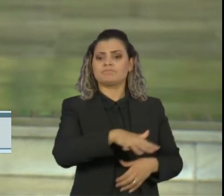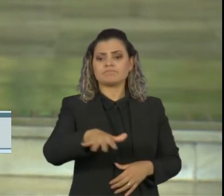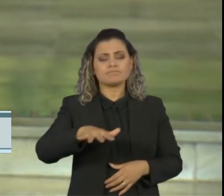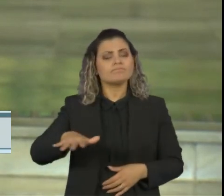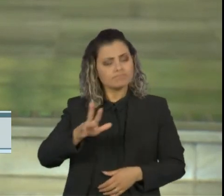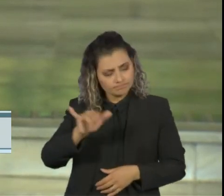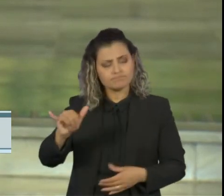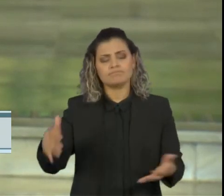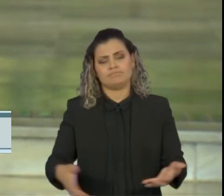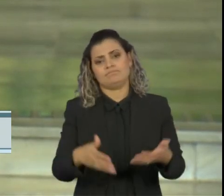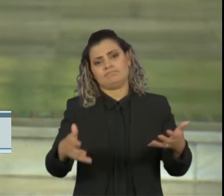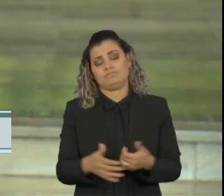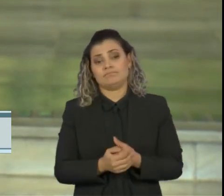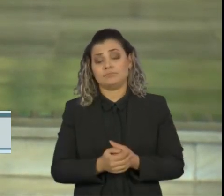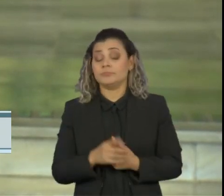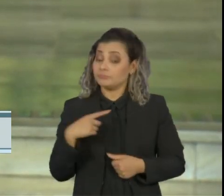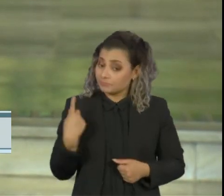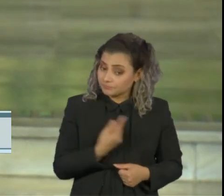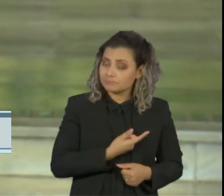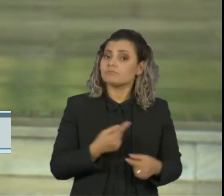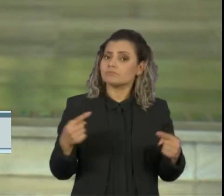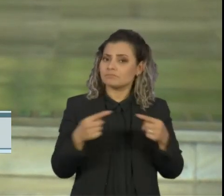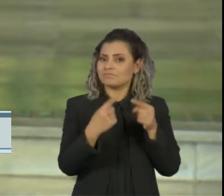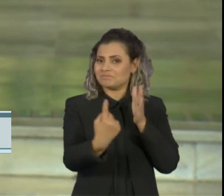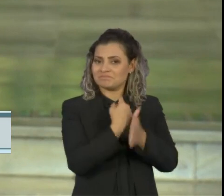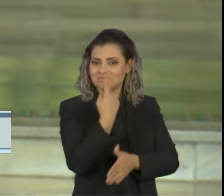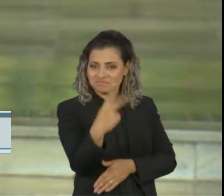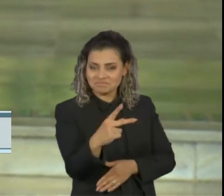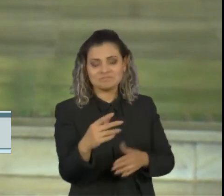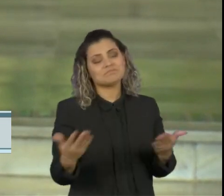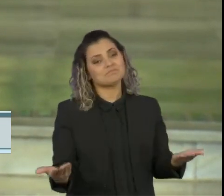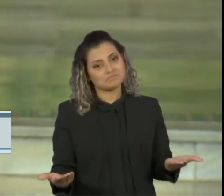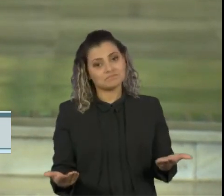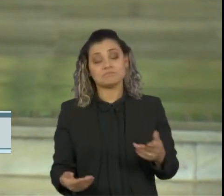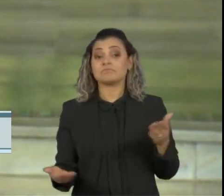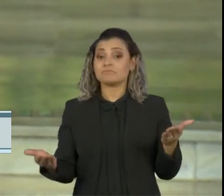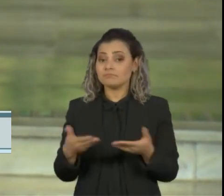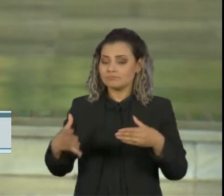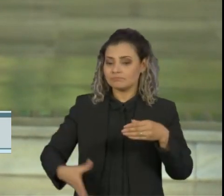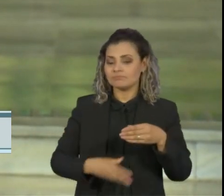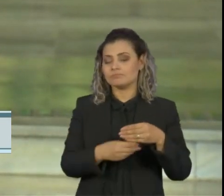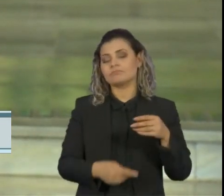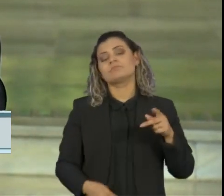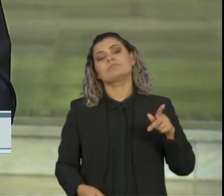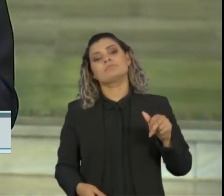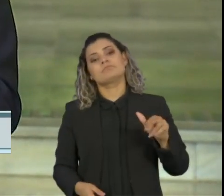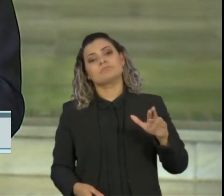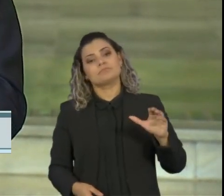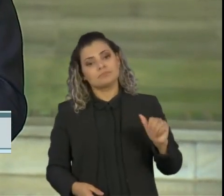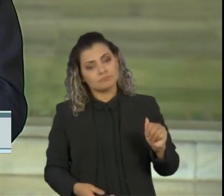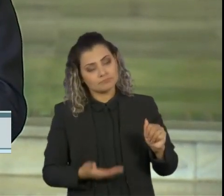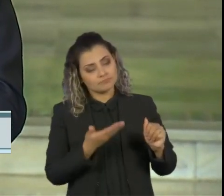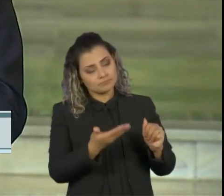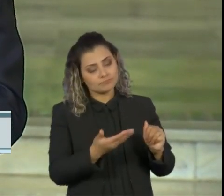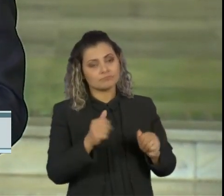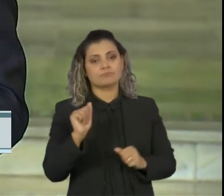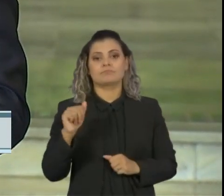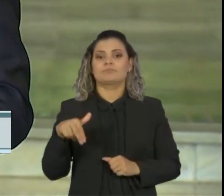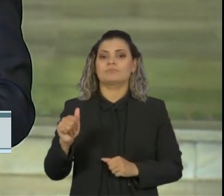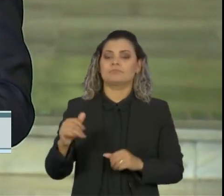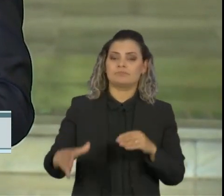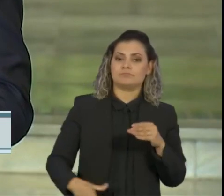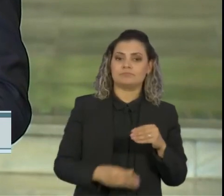setores. Portanto, bastante pertinente a sua pergunta e agora a complementação será feita pela Patrícia Ellen